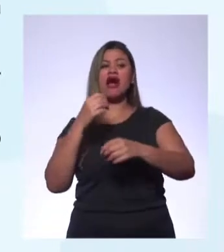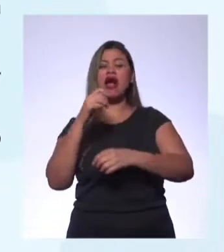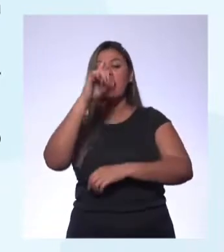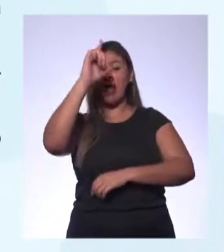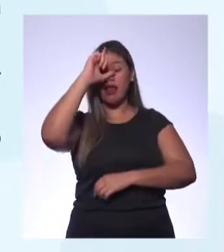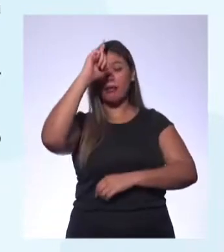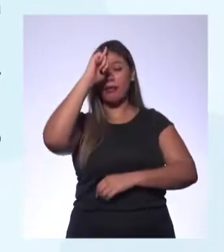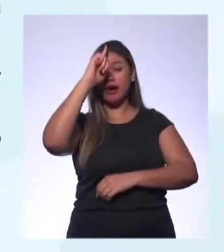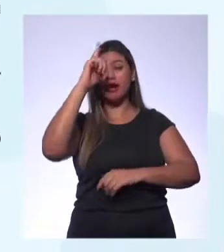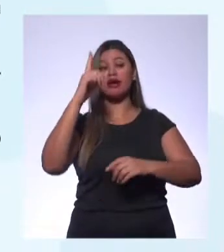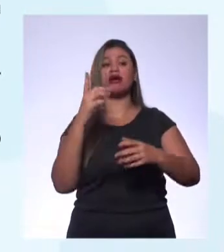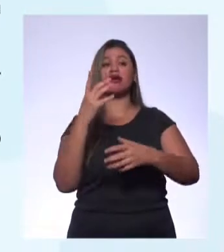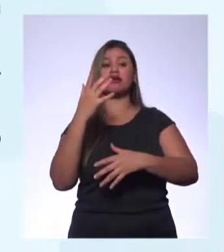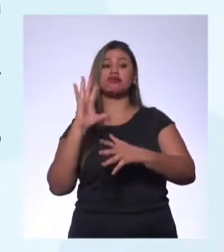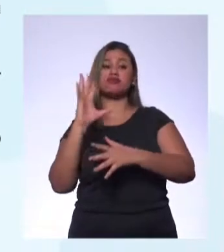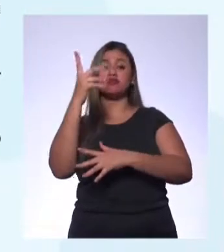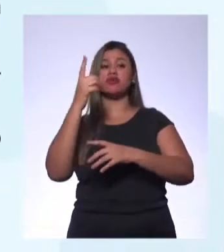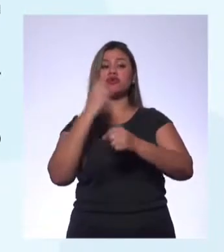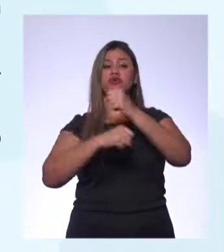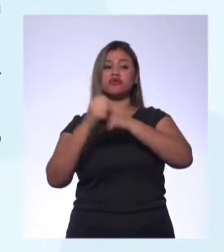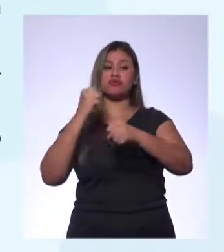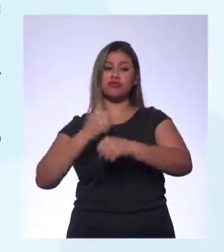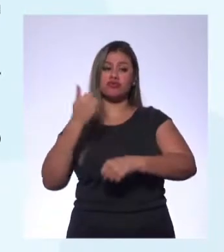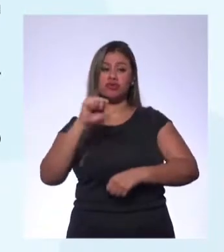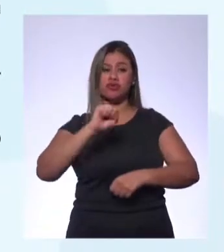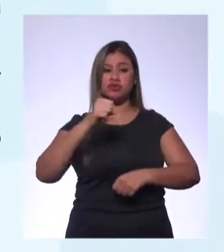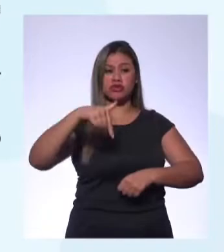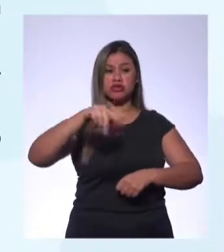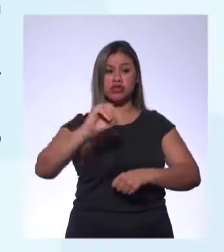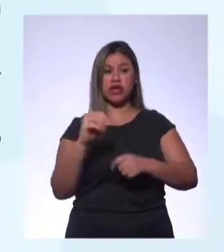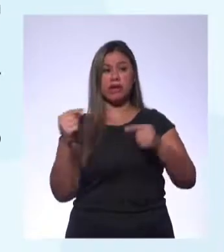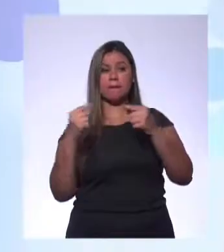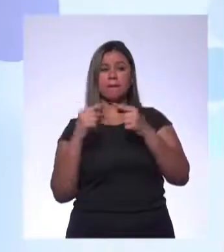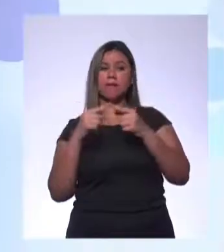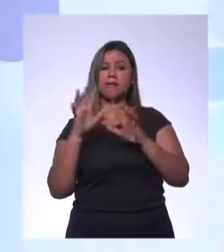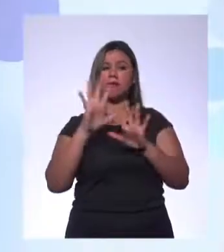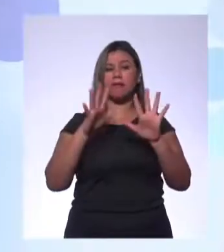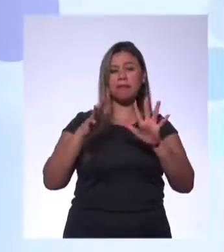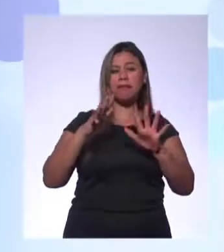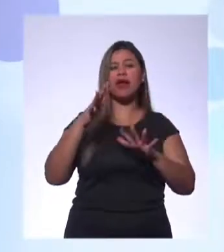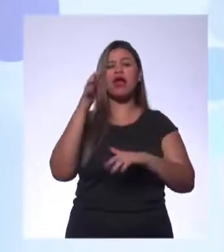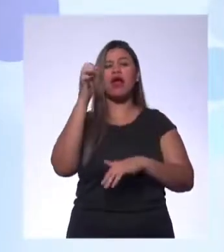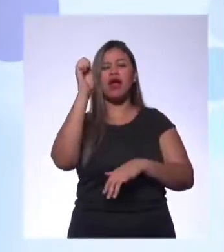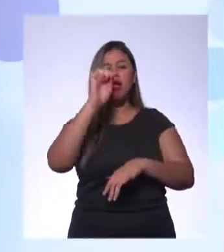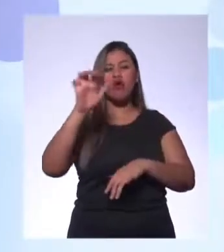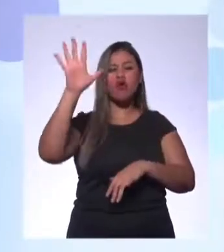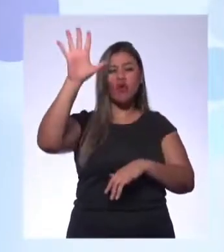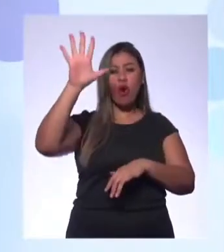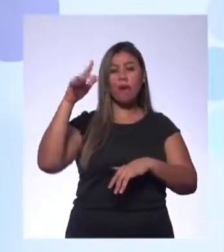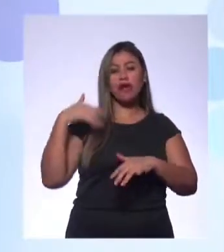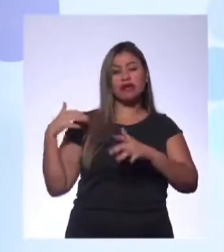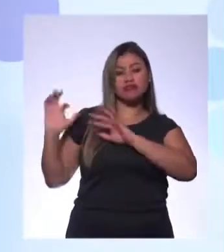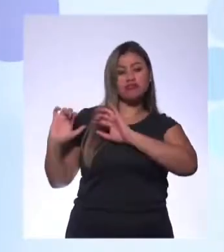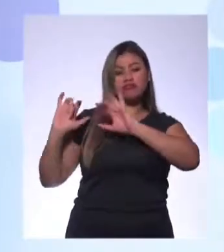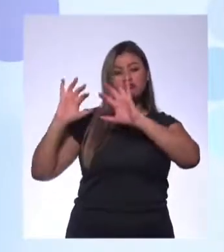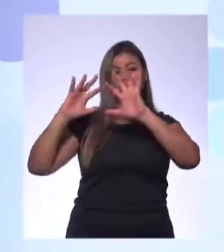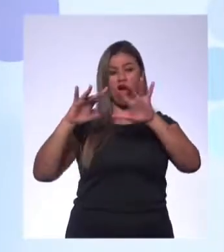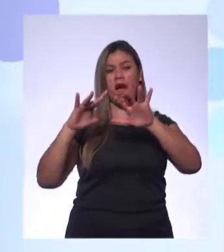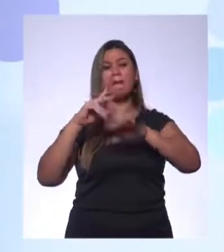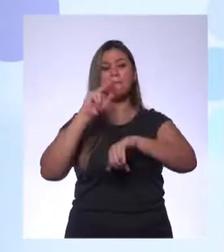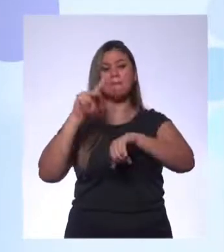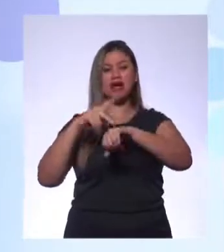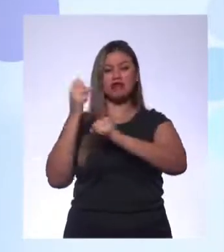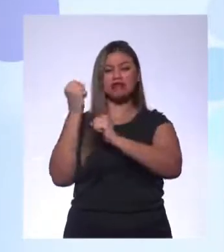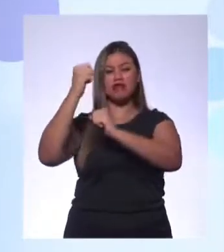dois países que estão chegando ali, né, na Europa, chegando nesse momento de concorrência entre as potências,